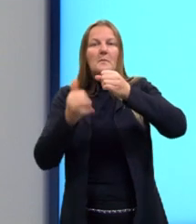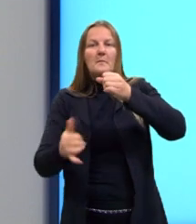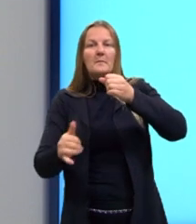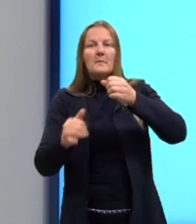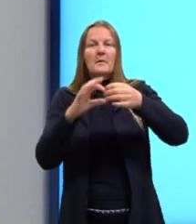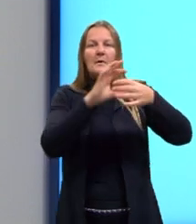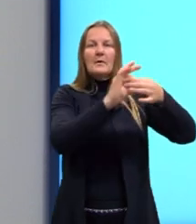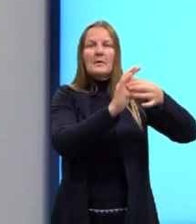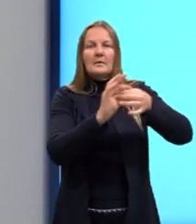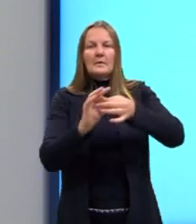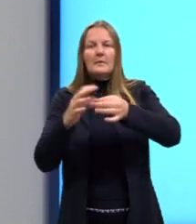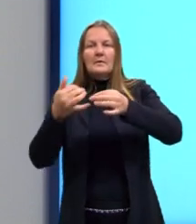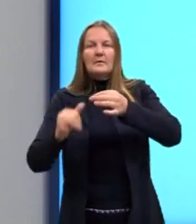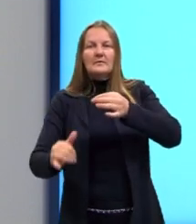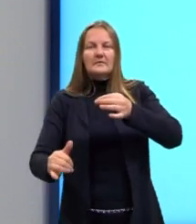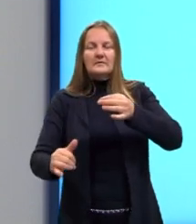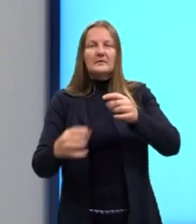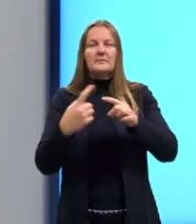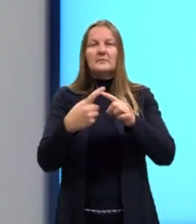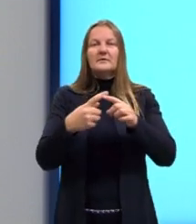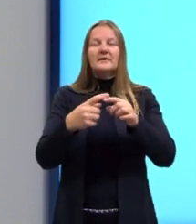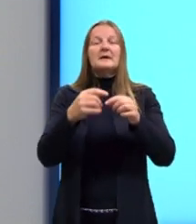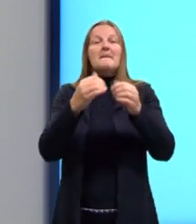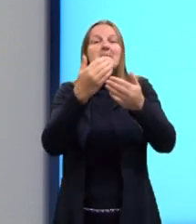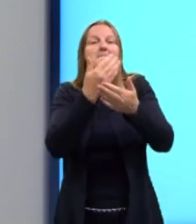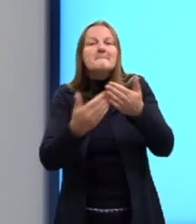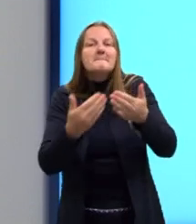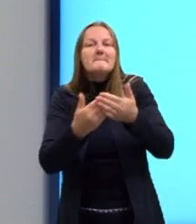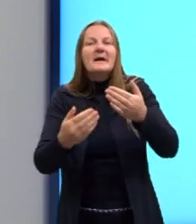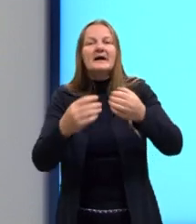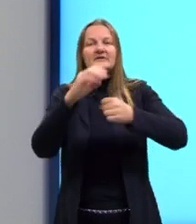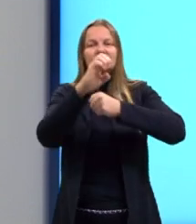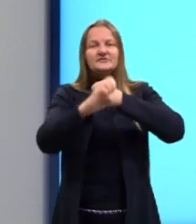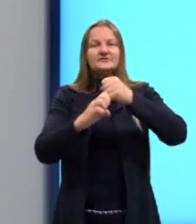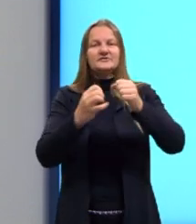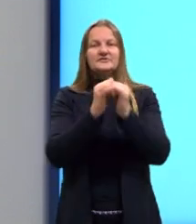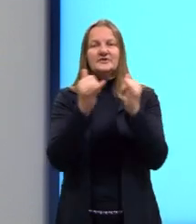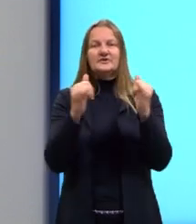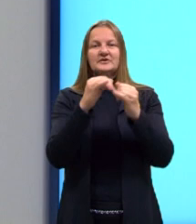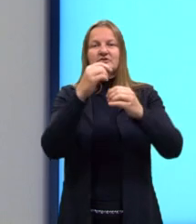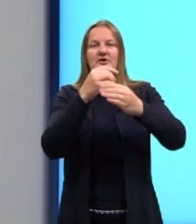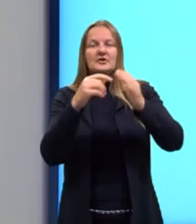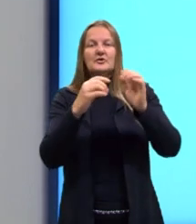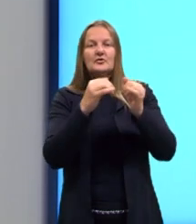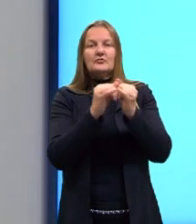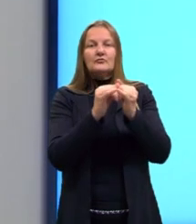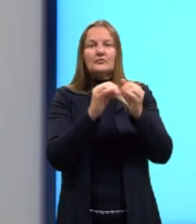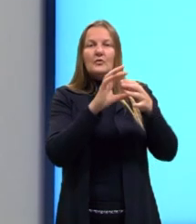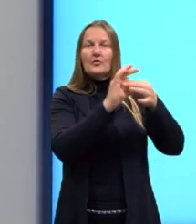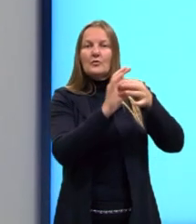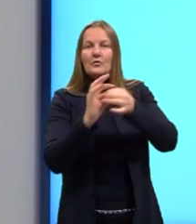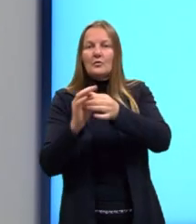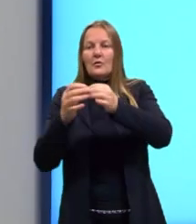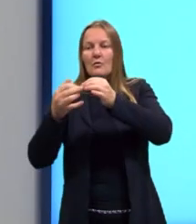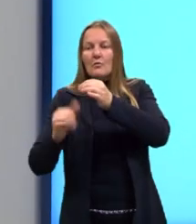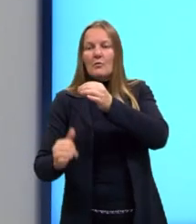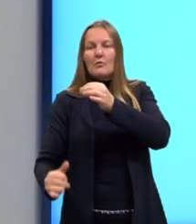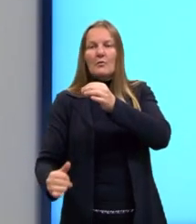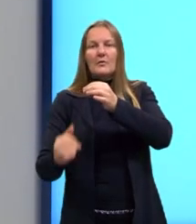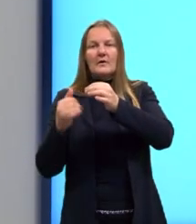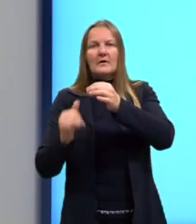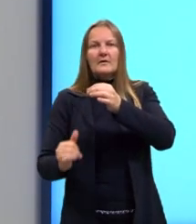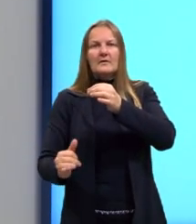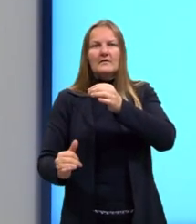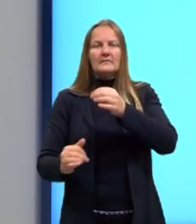é eletrólise é um universo da pilha porque é a geração da energia química e não da energia